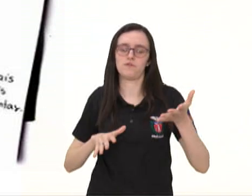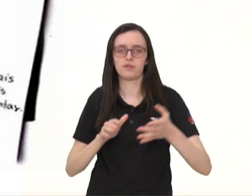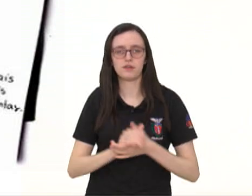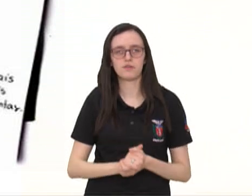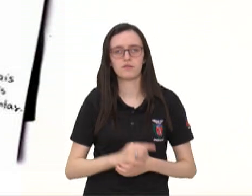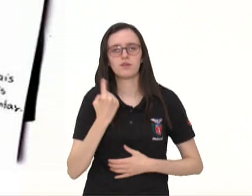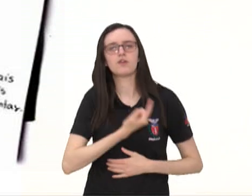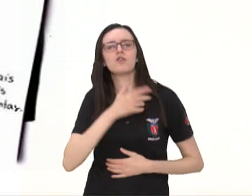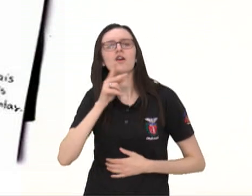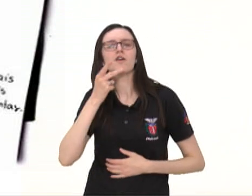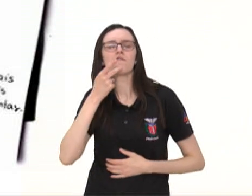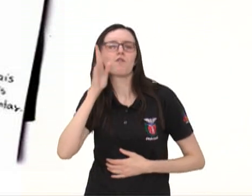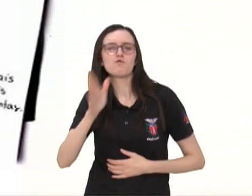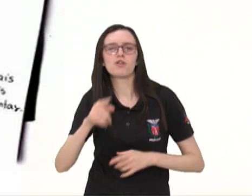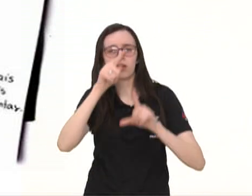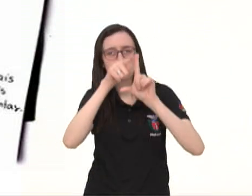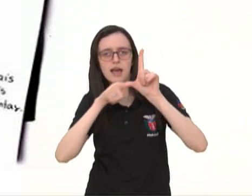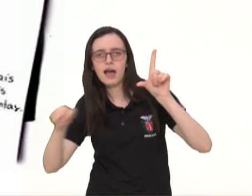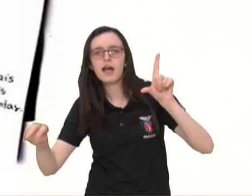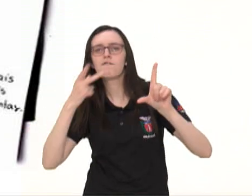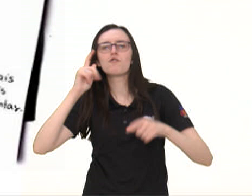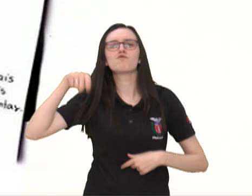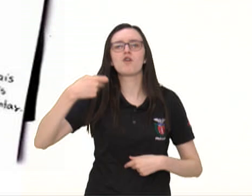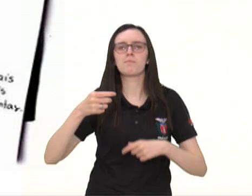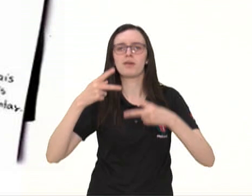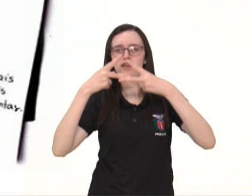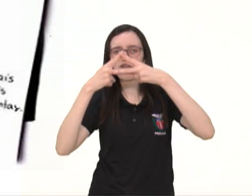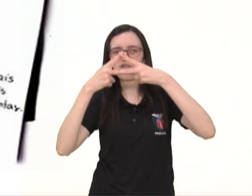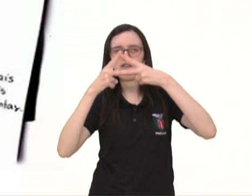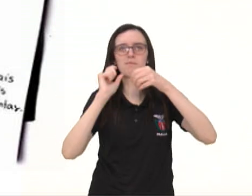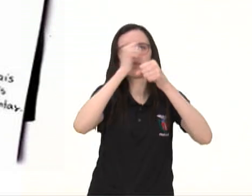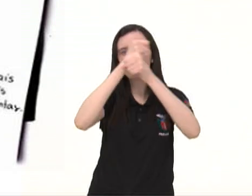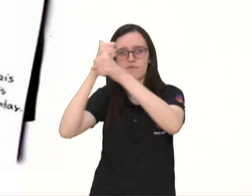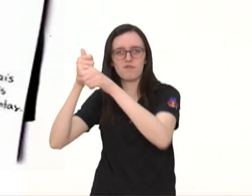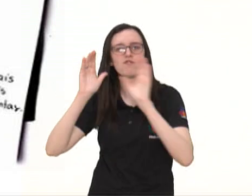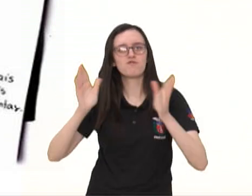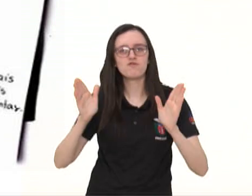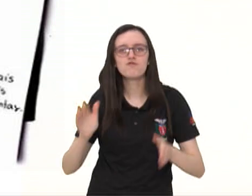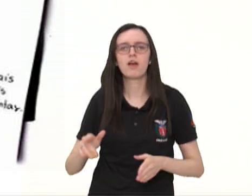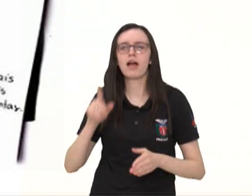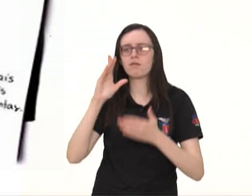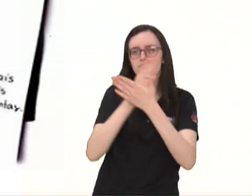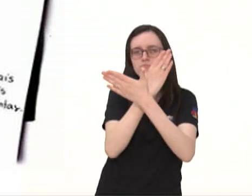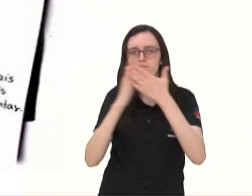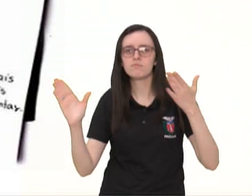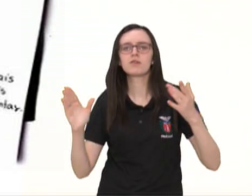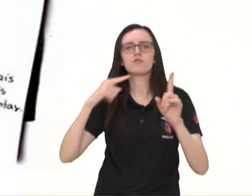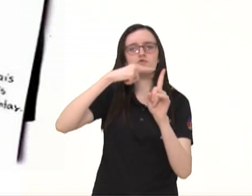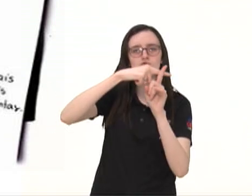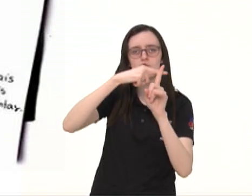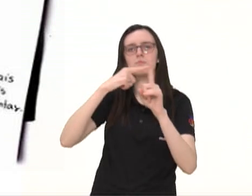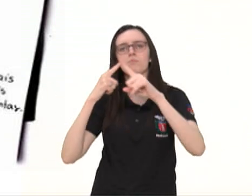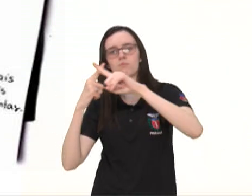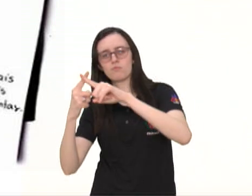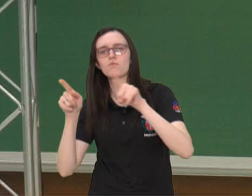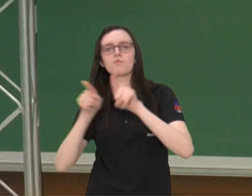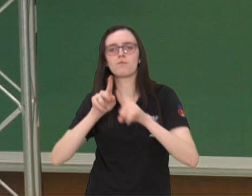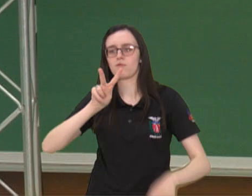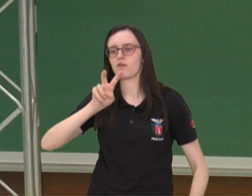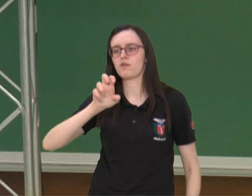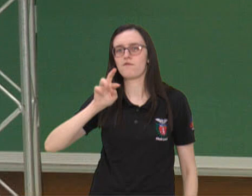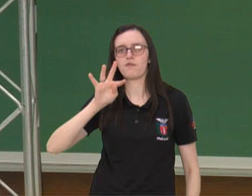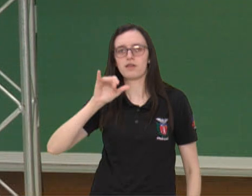gente já falou de gráfico, de fórmula de Bhaskara, de raízes, análise discriminante, soma e produto, o vértice, a